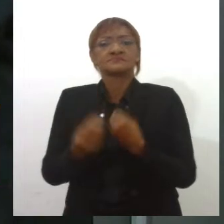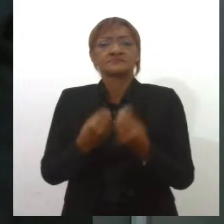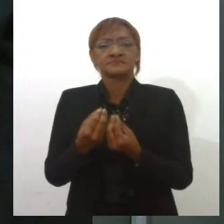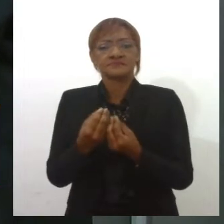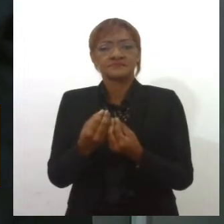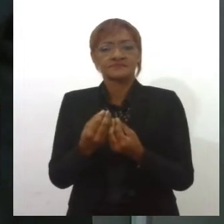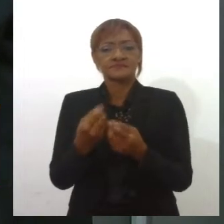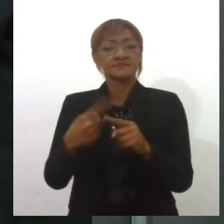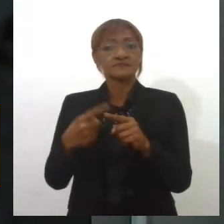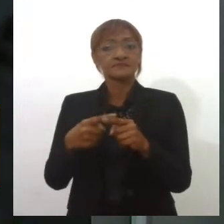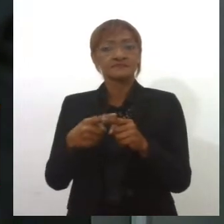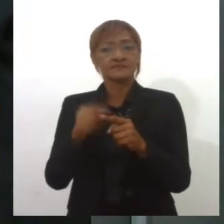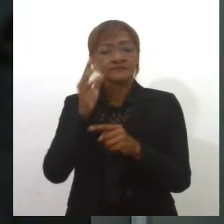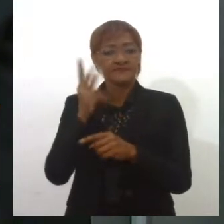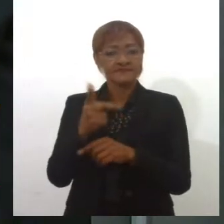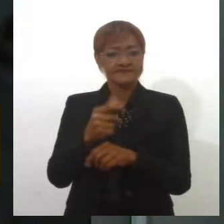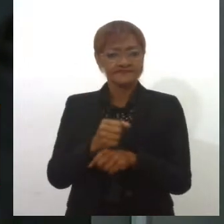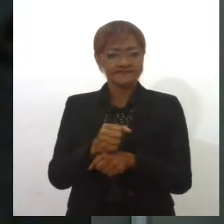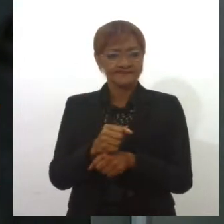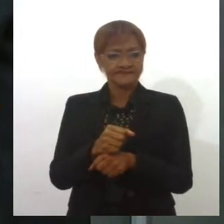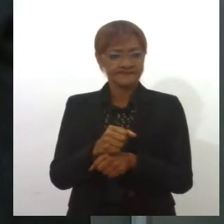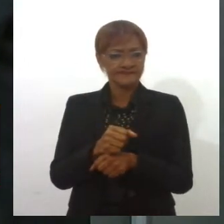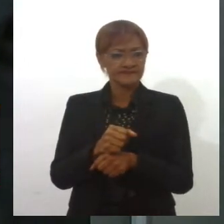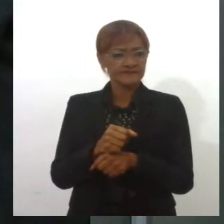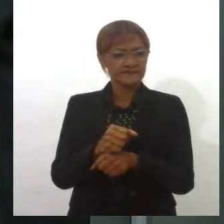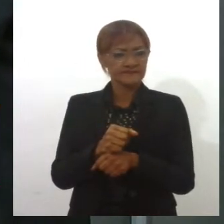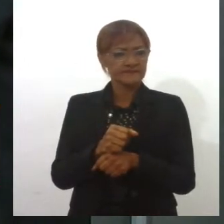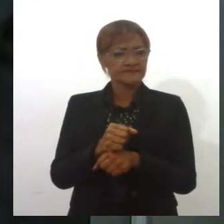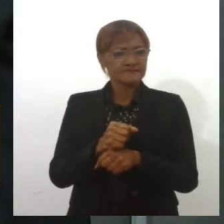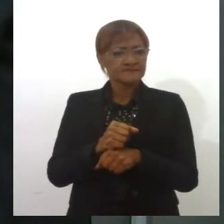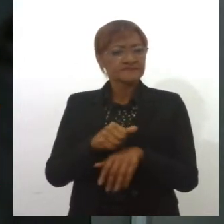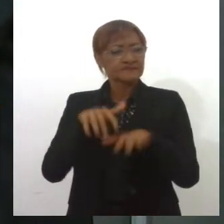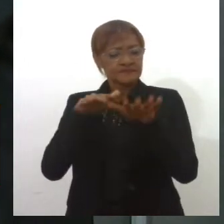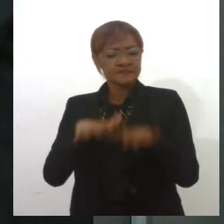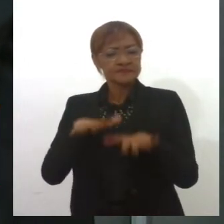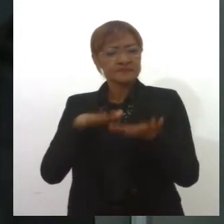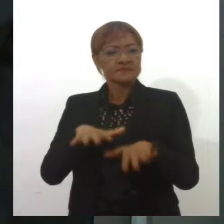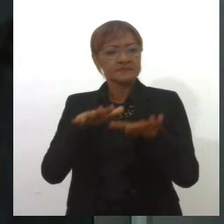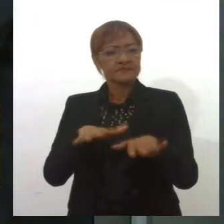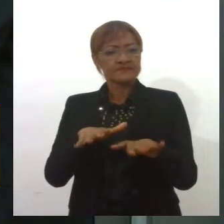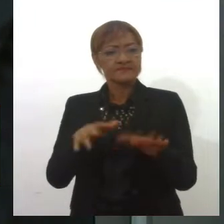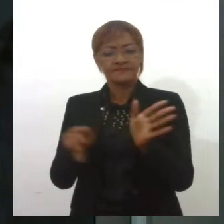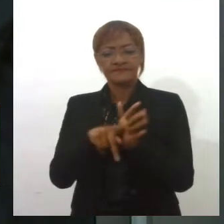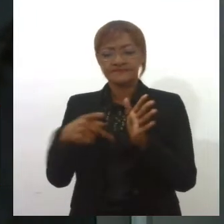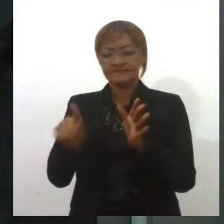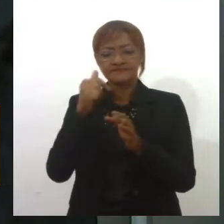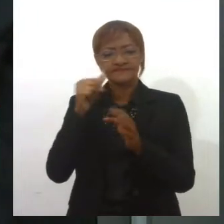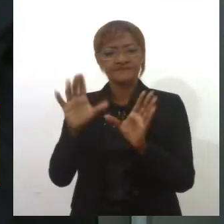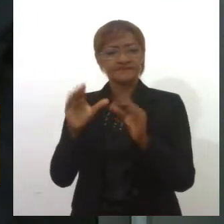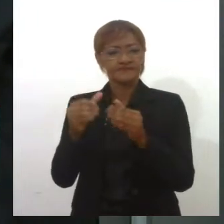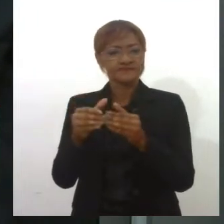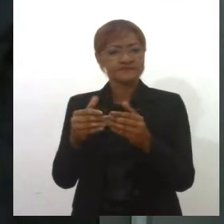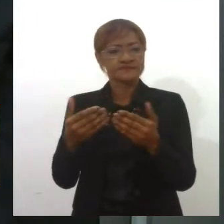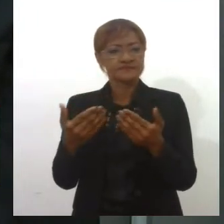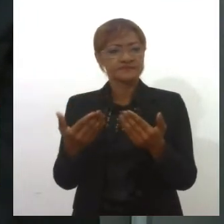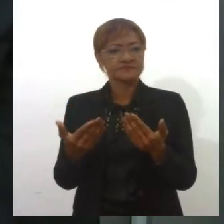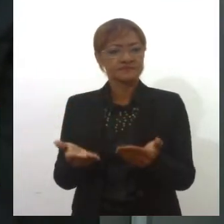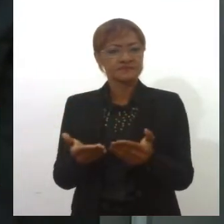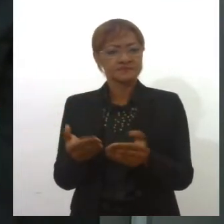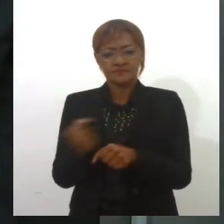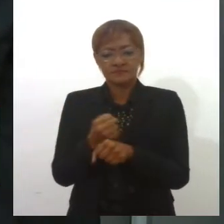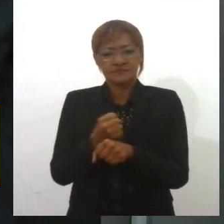é importante dar o crédito para o próprio movimento sufragista, né? Das próprias mulheres, que já faziam décadas